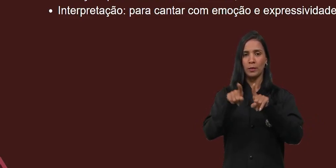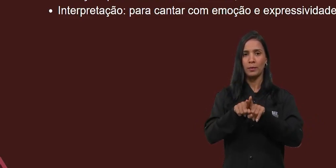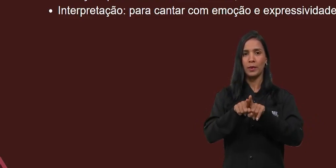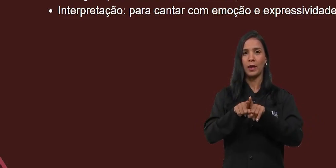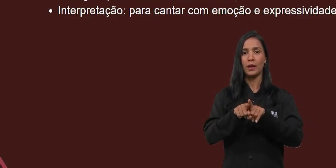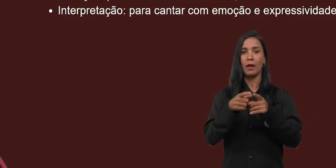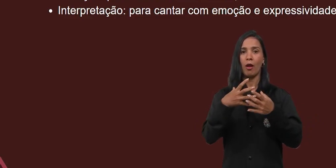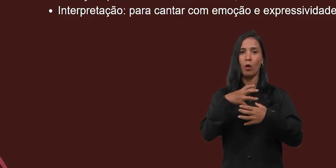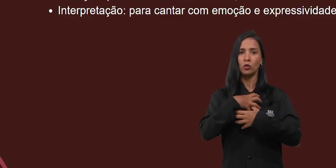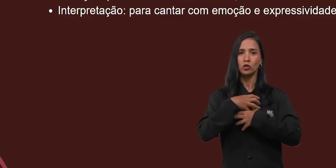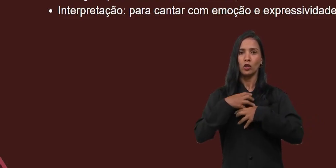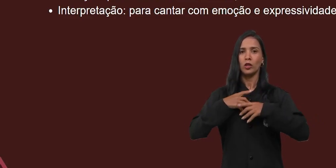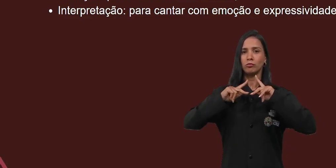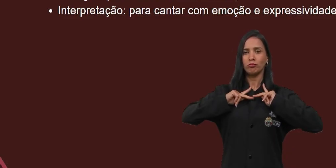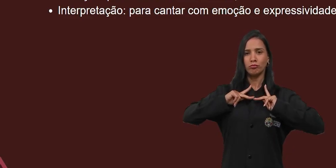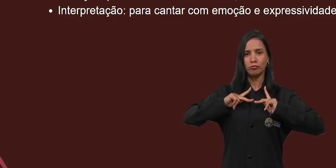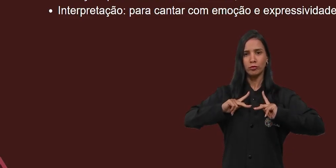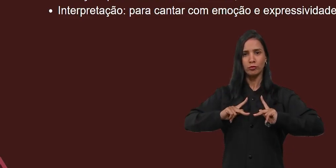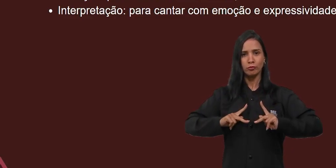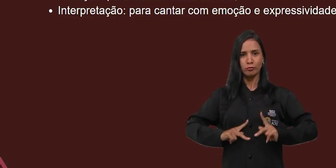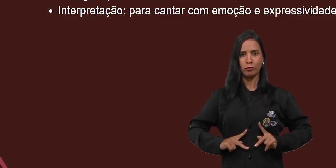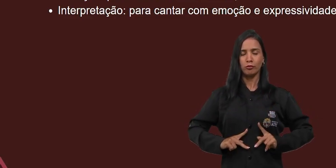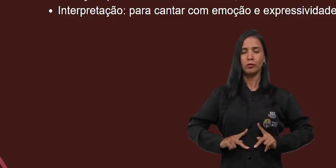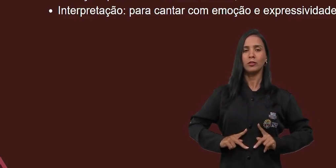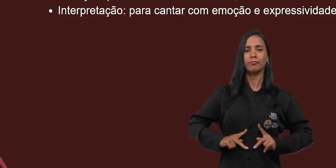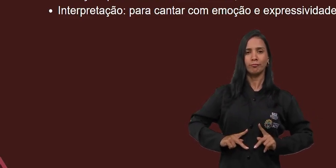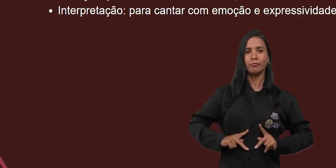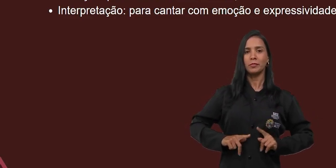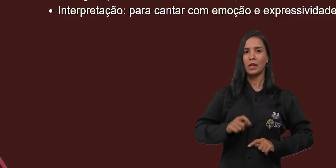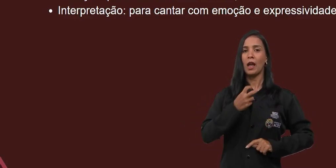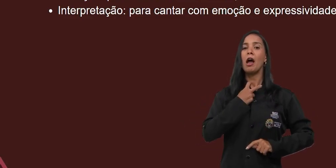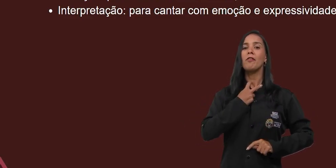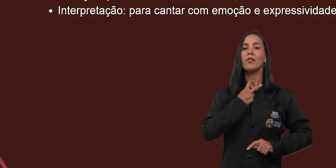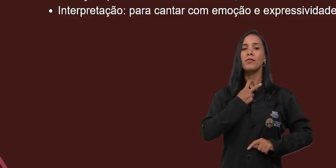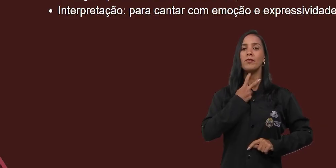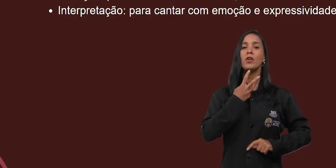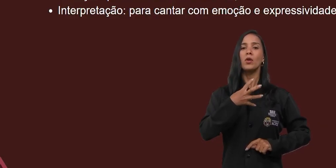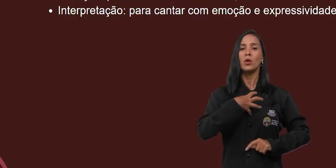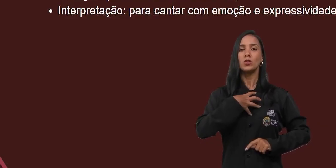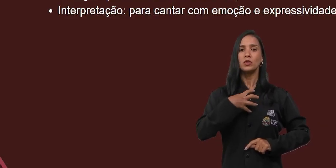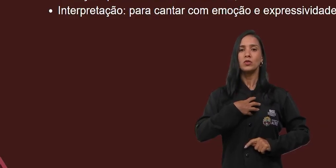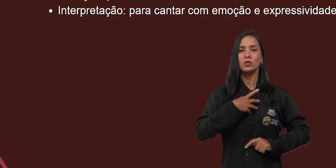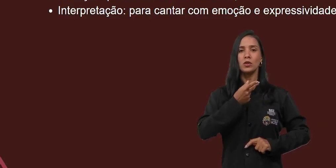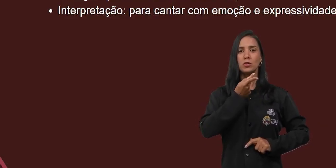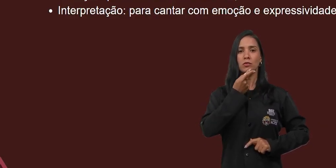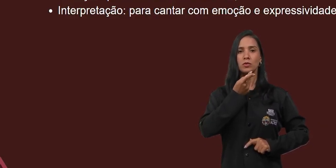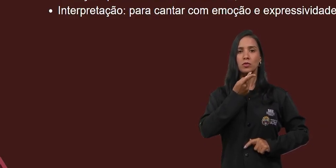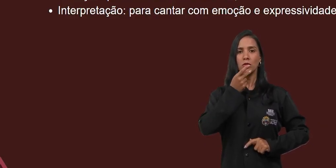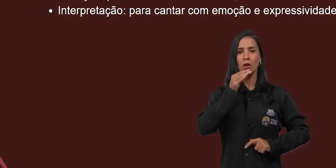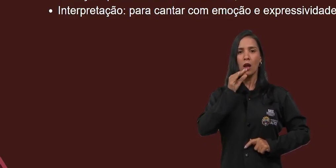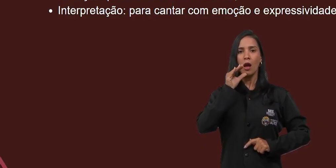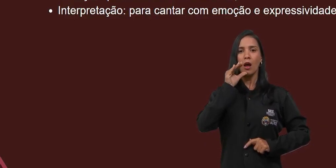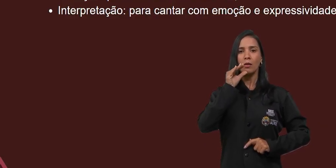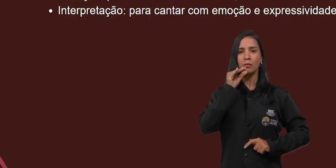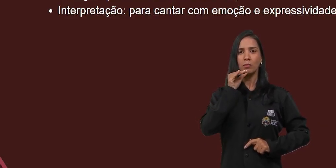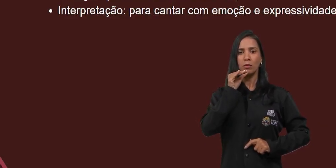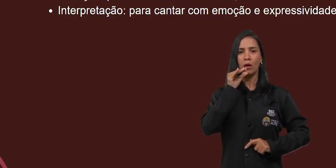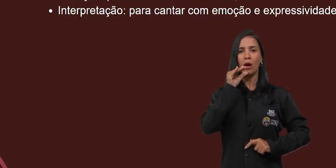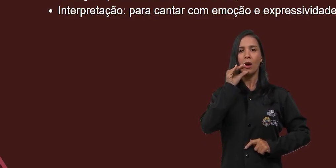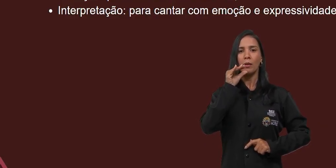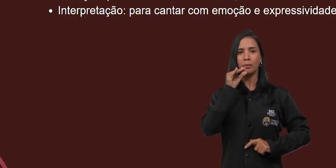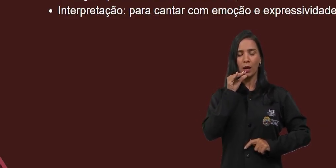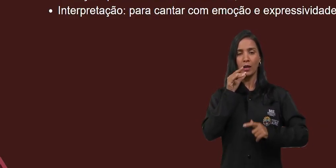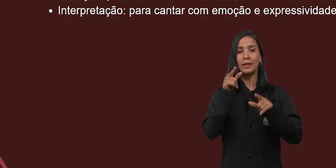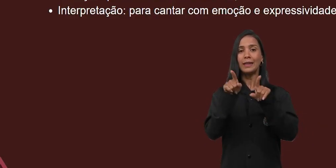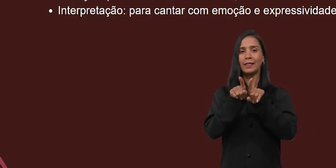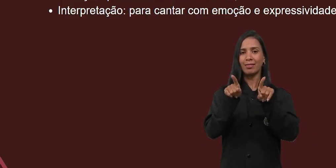a afinação para manter o tom correto, a interpretação para cantar com emoção e expressividade.